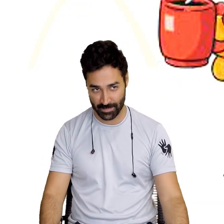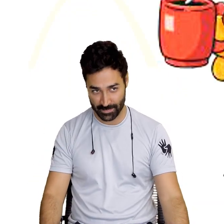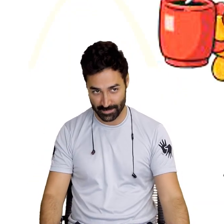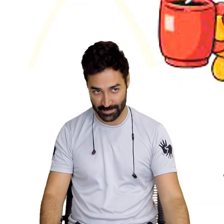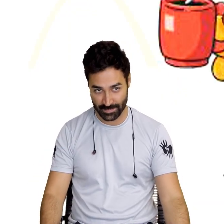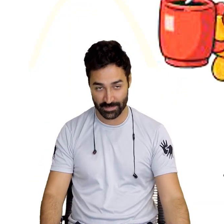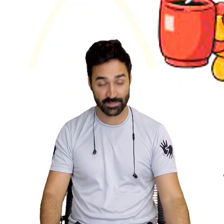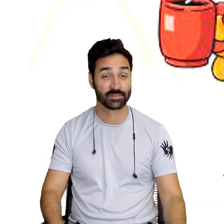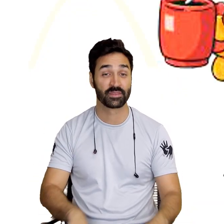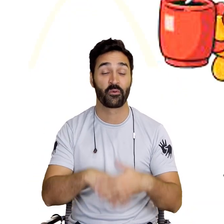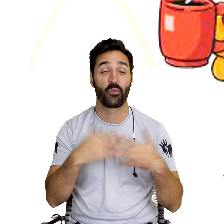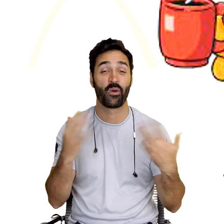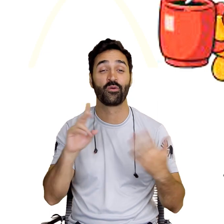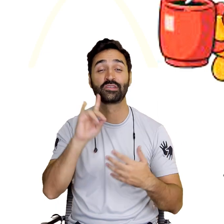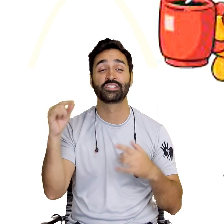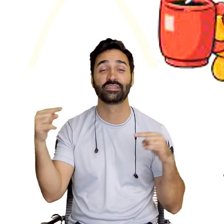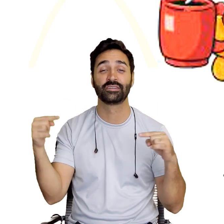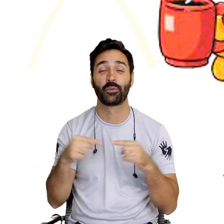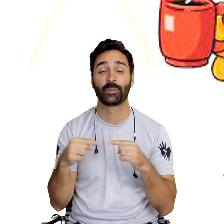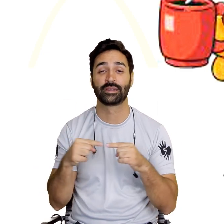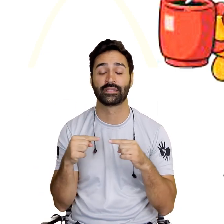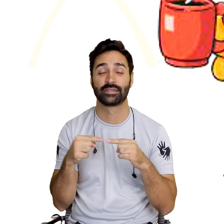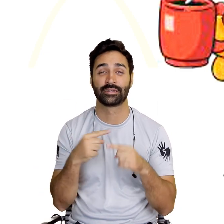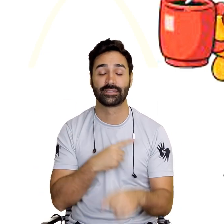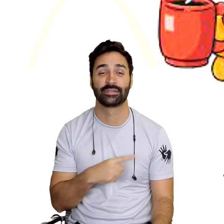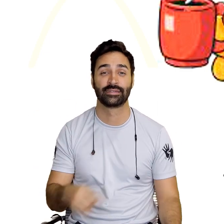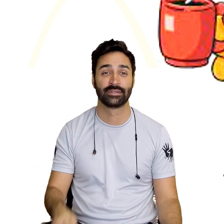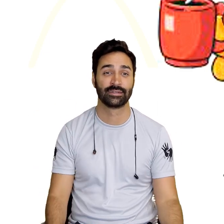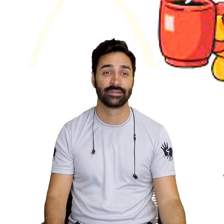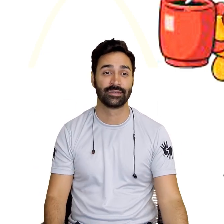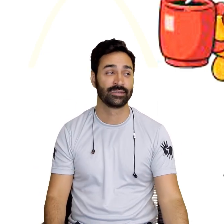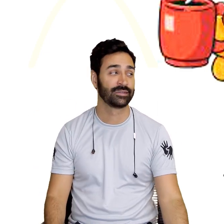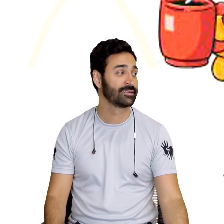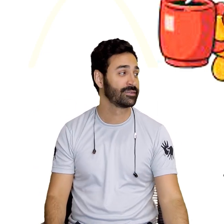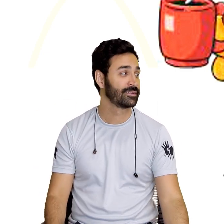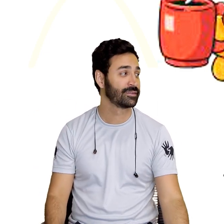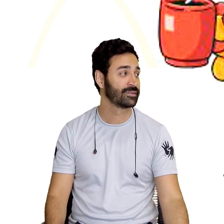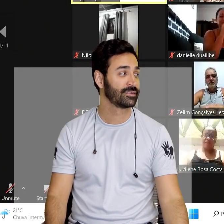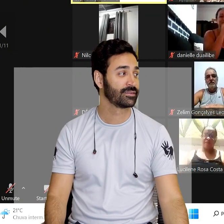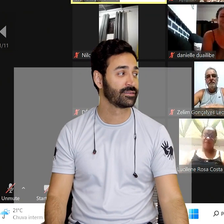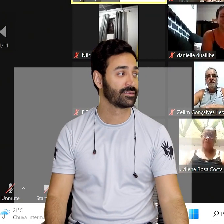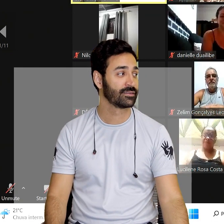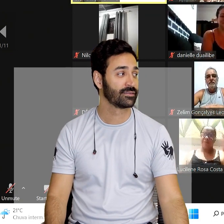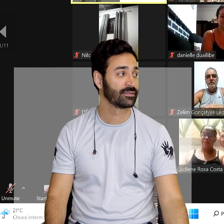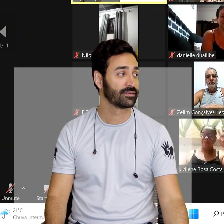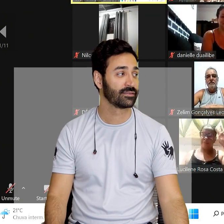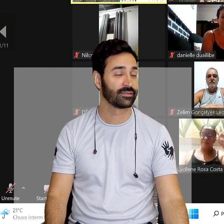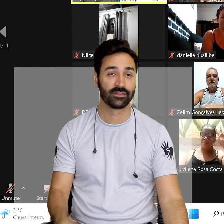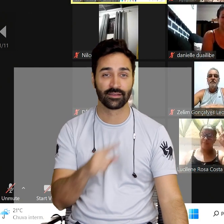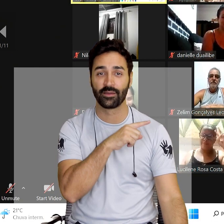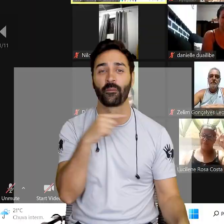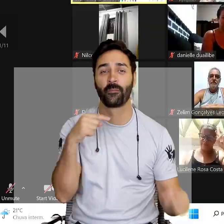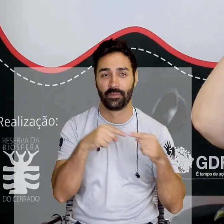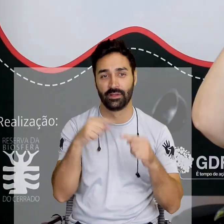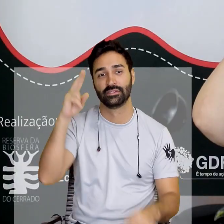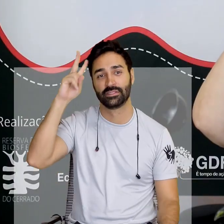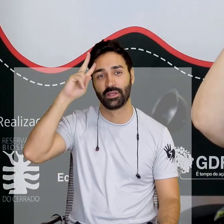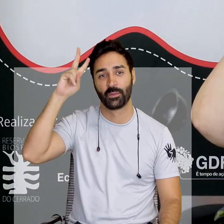Que dia que essa imagem lembra, gente? Todo mundo, é unânime, né, gente?